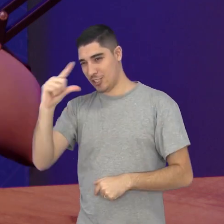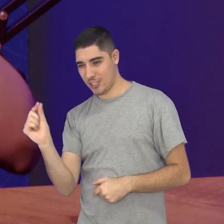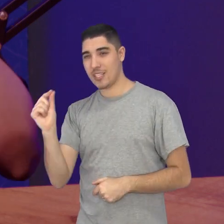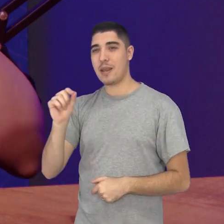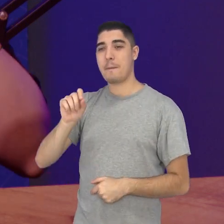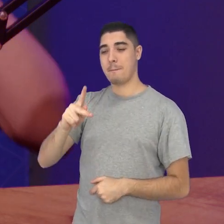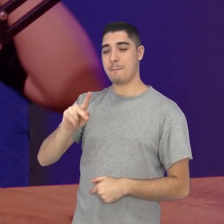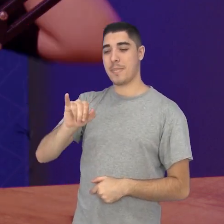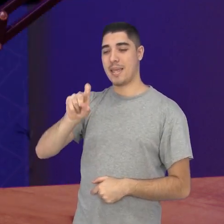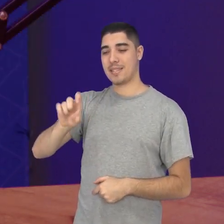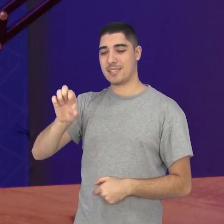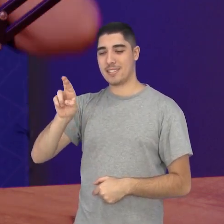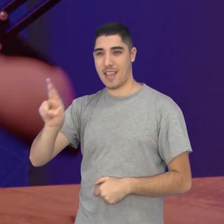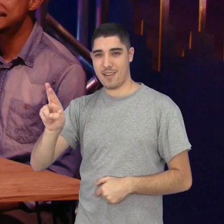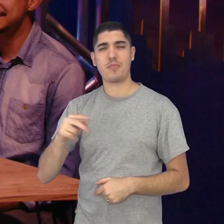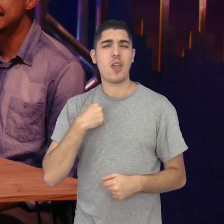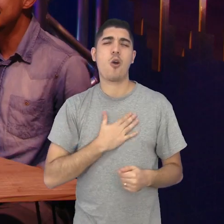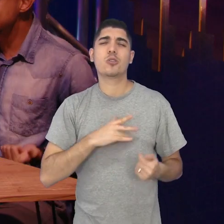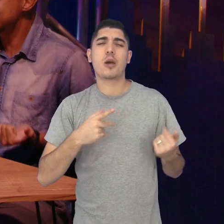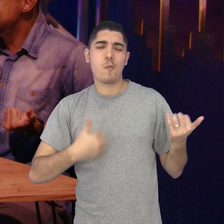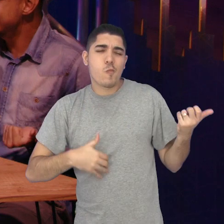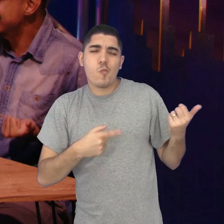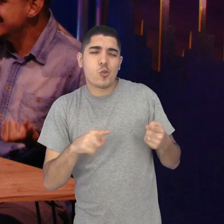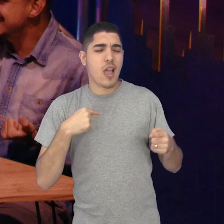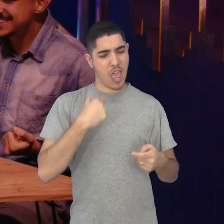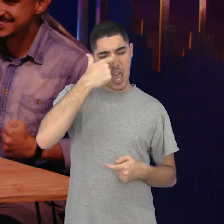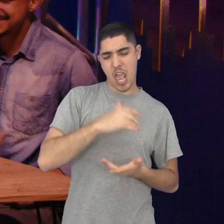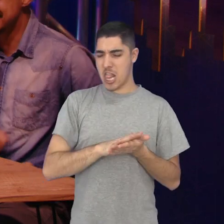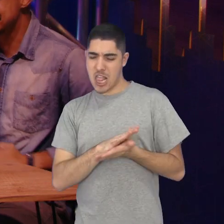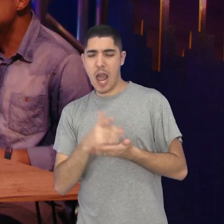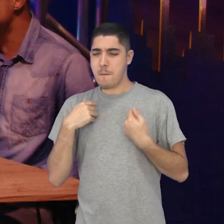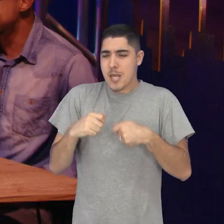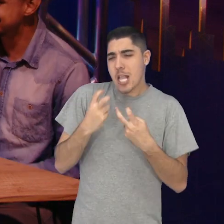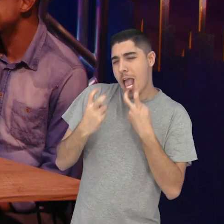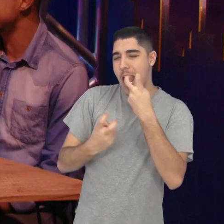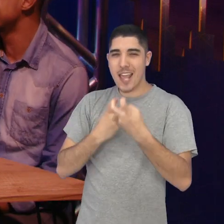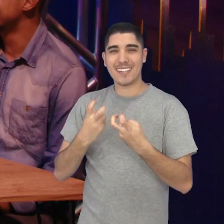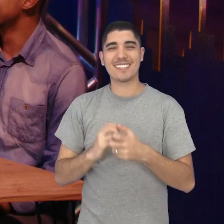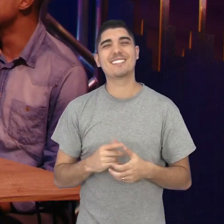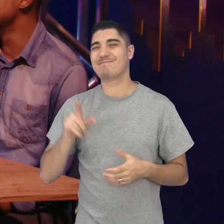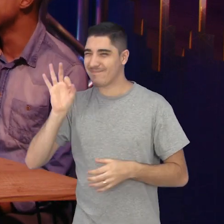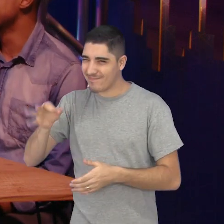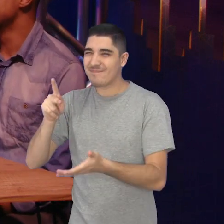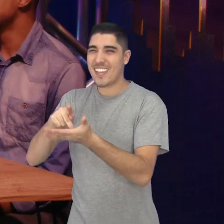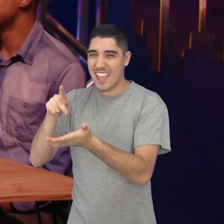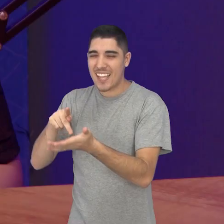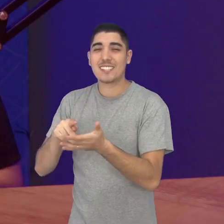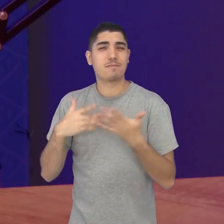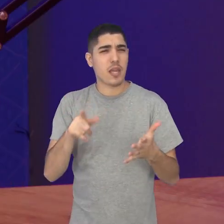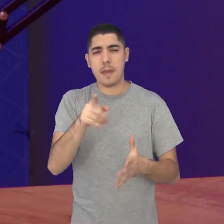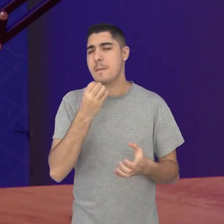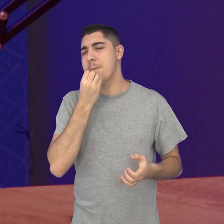Sério. Nossa, eu gosto demais também. Eu adoro a musiquinha. Eu nada sei, assim, não consigo... Gente, é épico, Mike